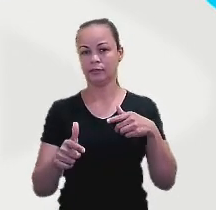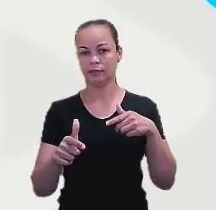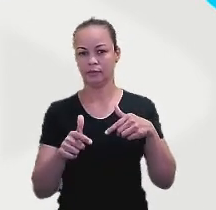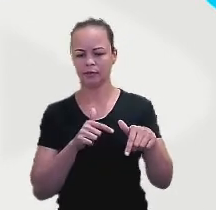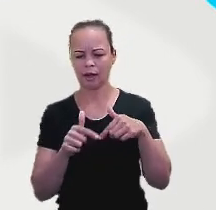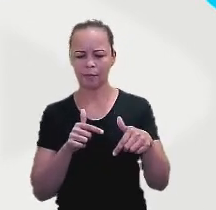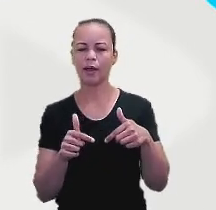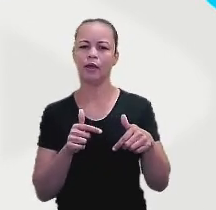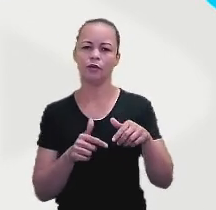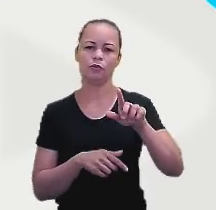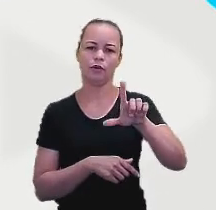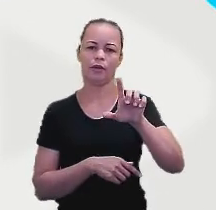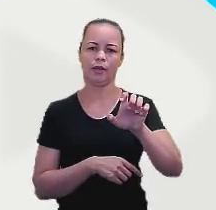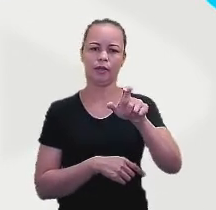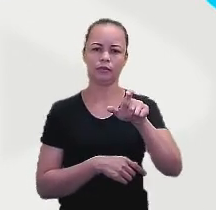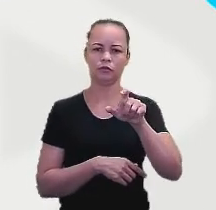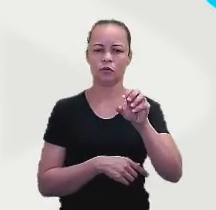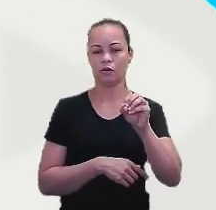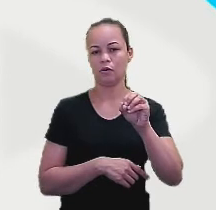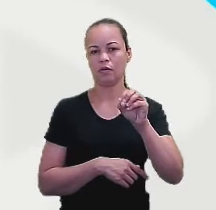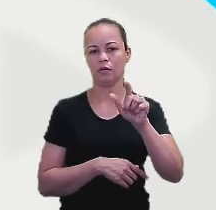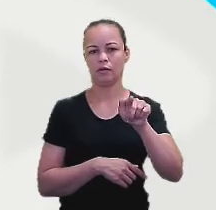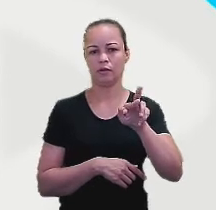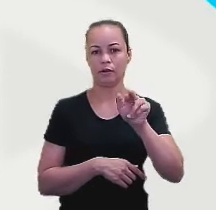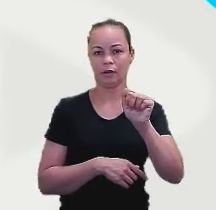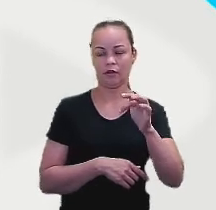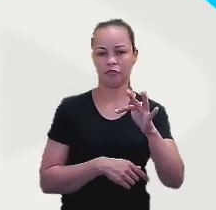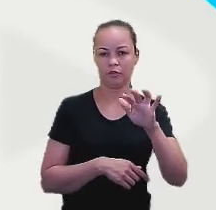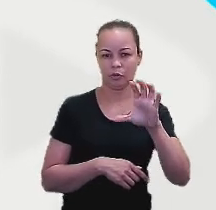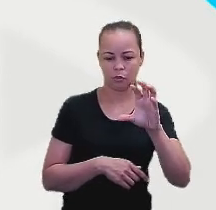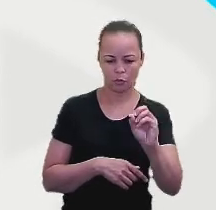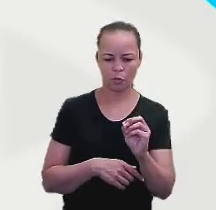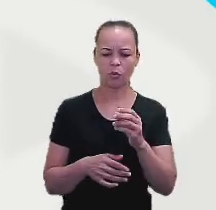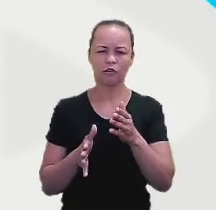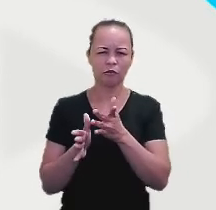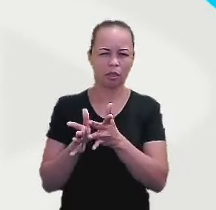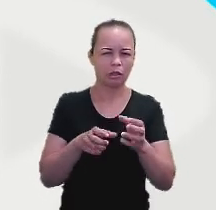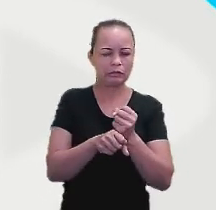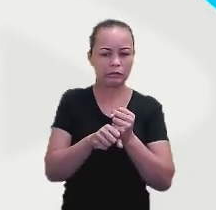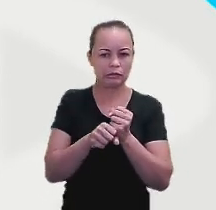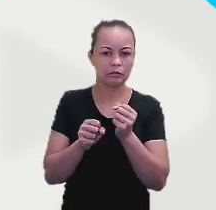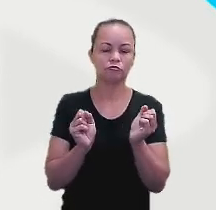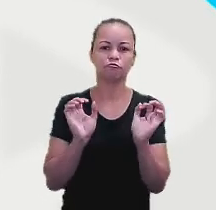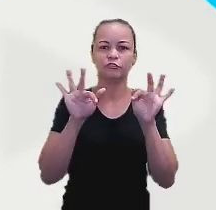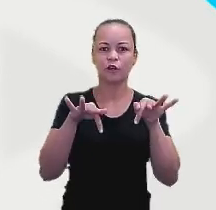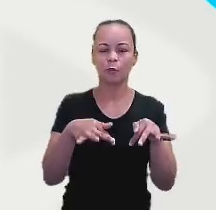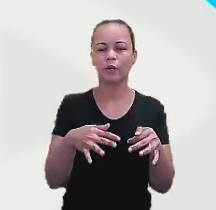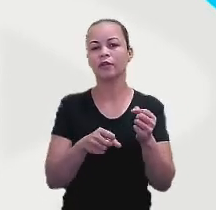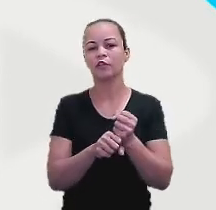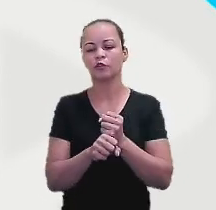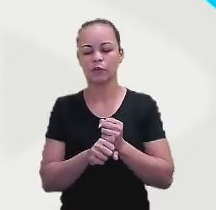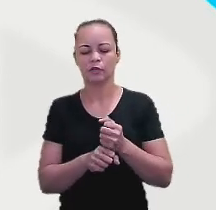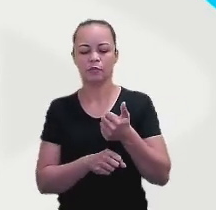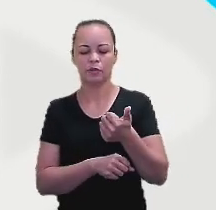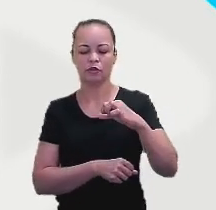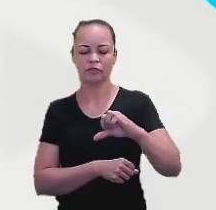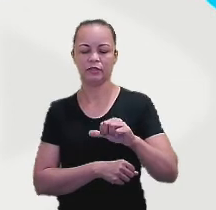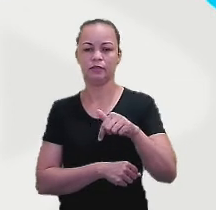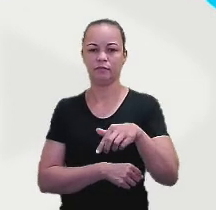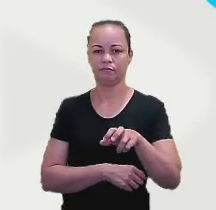lexicográfico ocupou durante muitos anos. Finalmente, em 1975, saiu o